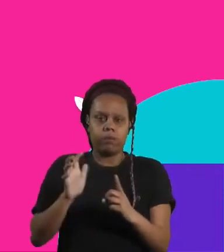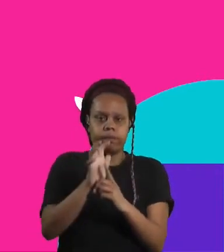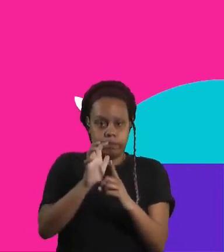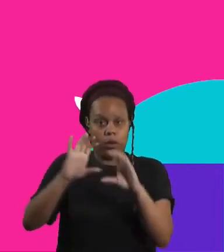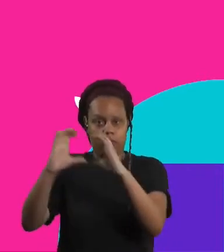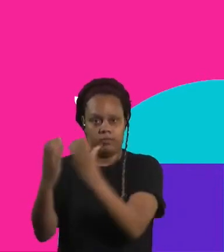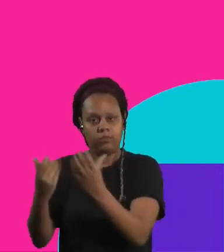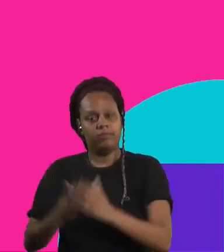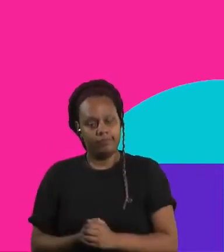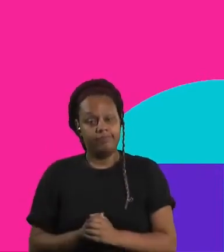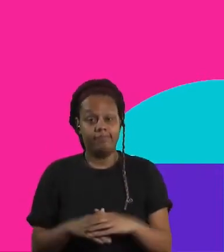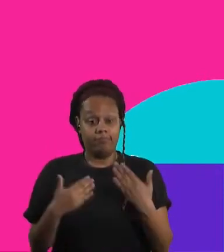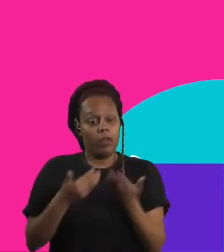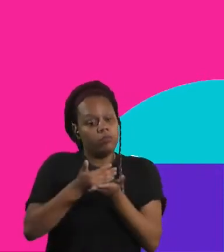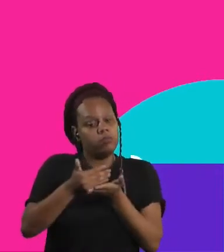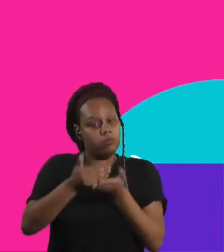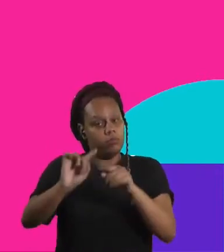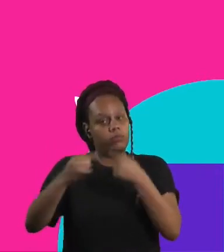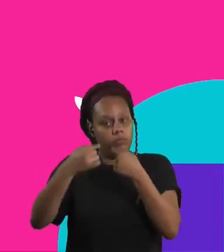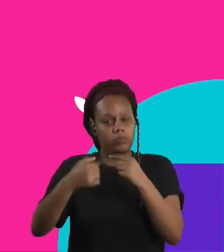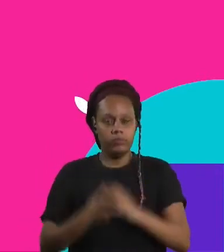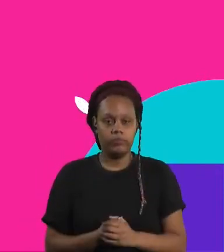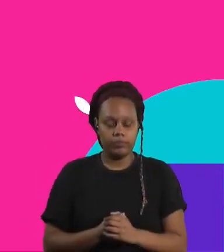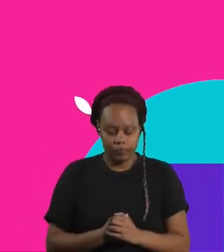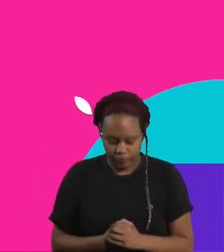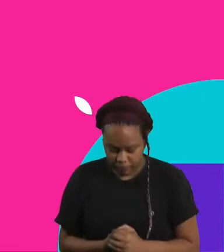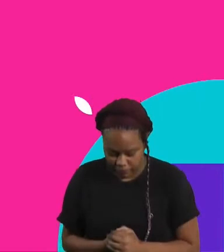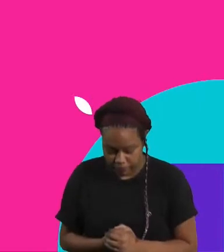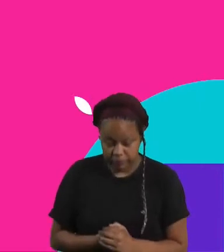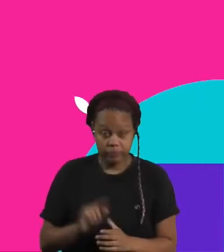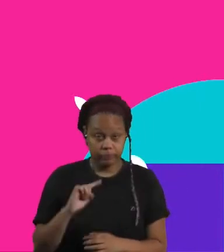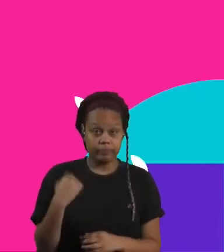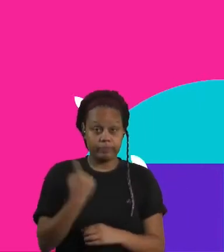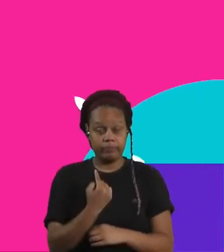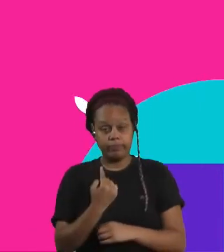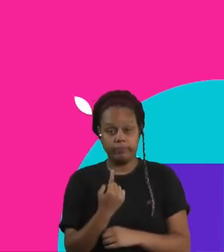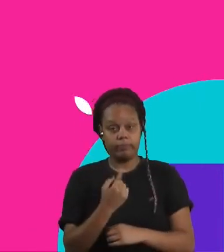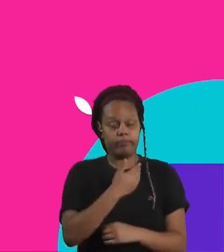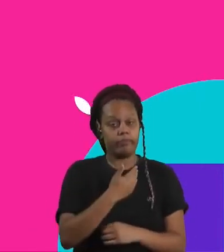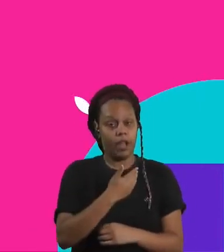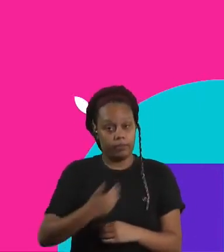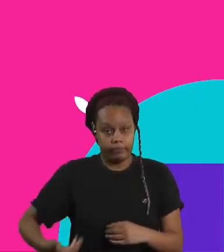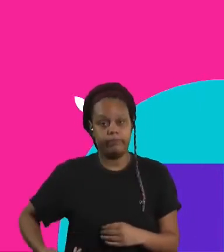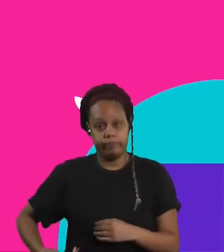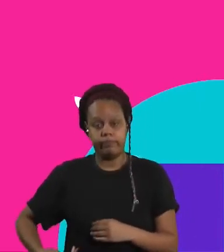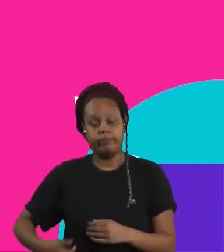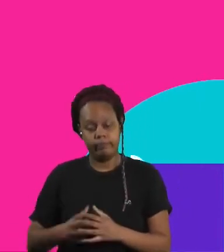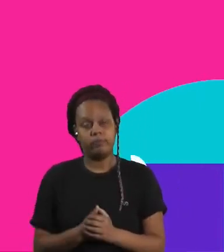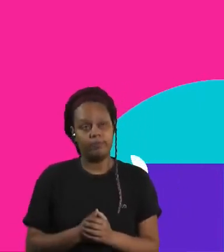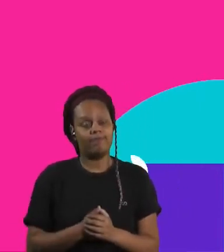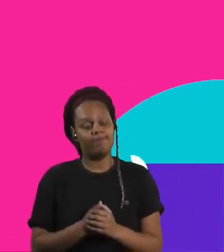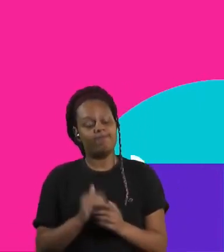comunidades. Então a gente partiu desse desafio. O nosso presidente, enfim, nossa diretoria disse, olha, a gente precisa mostrar isso, precisa dizer, olha, eu